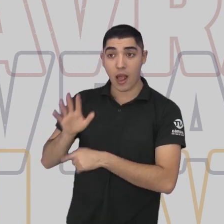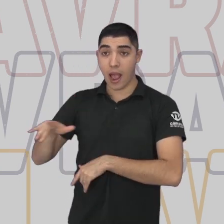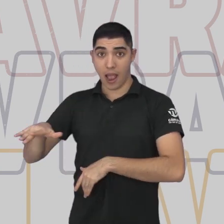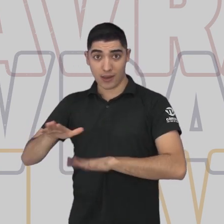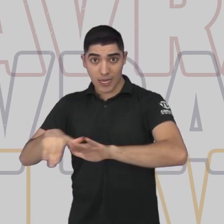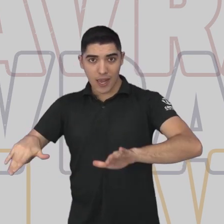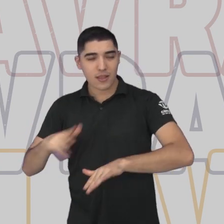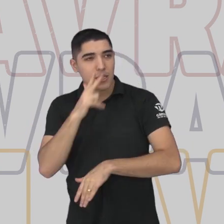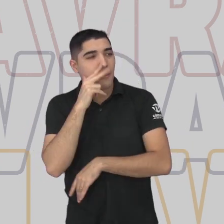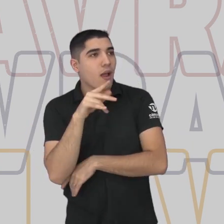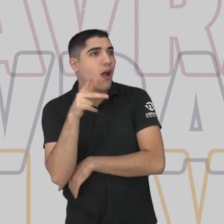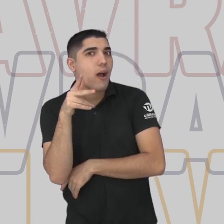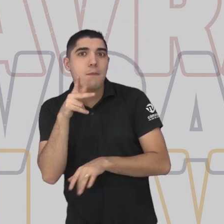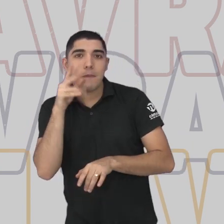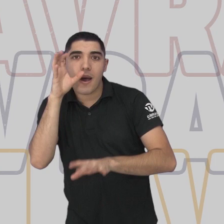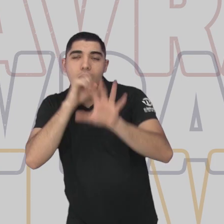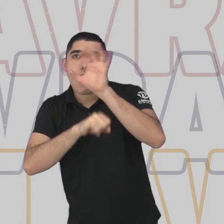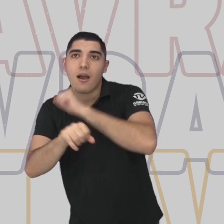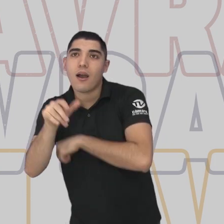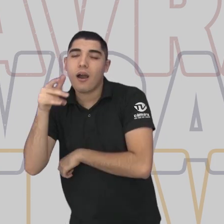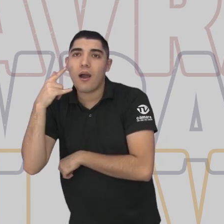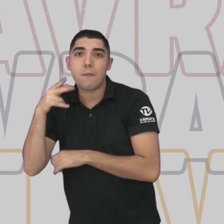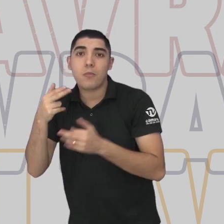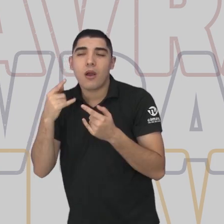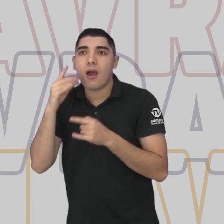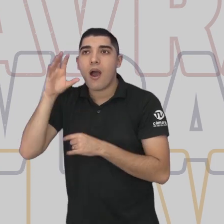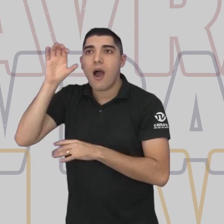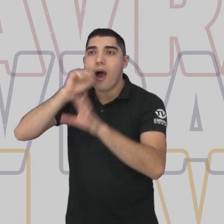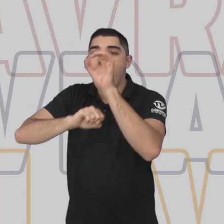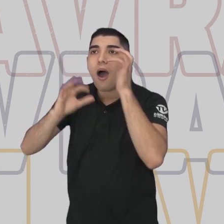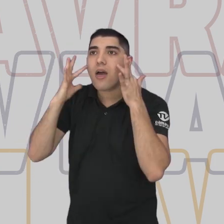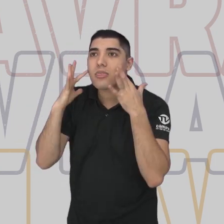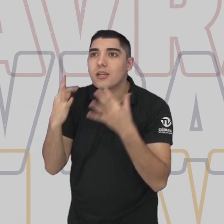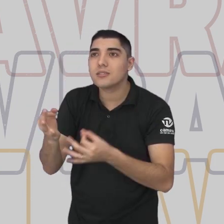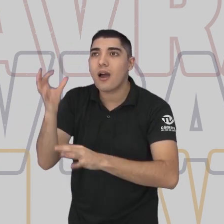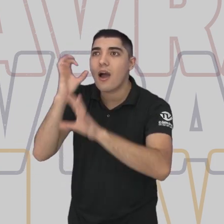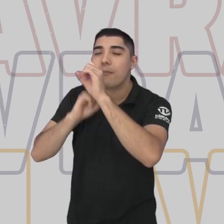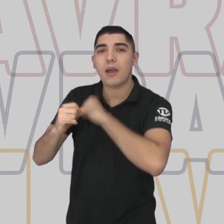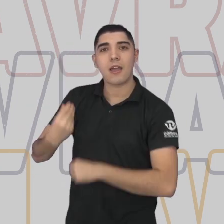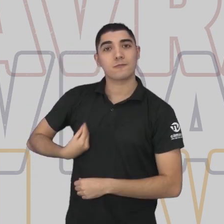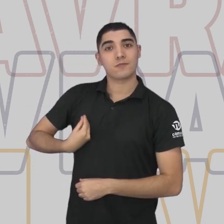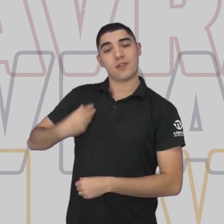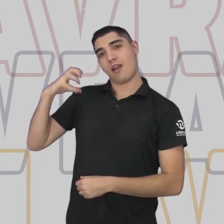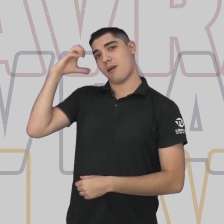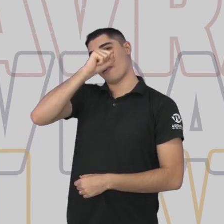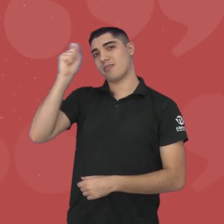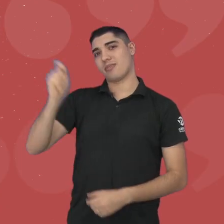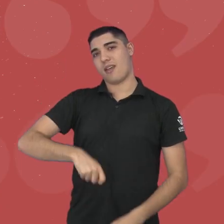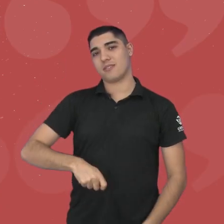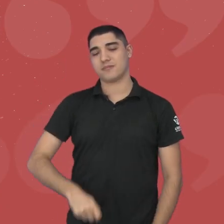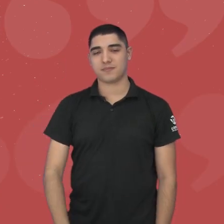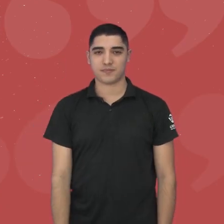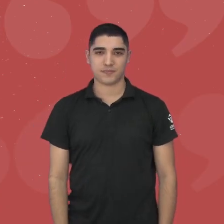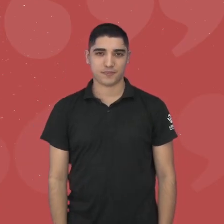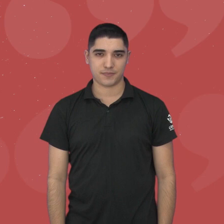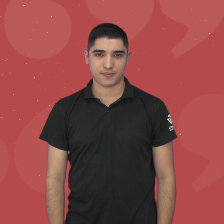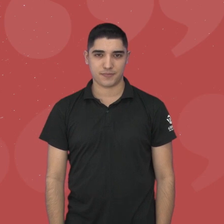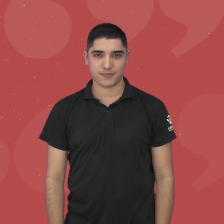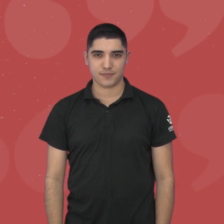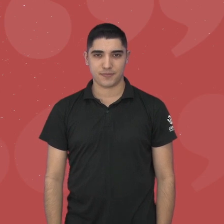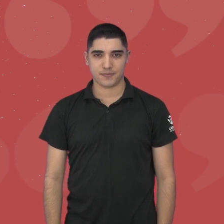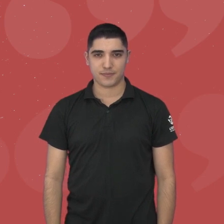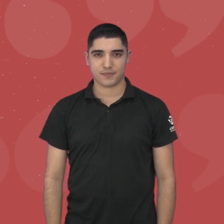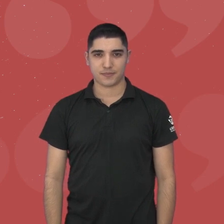identifica. Porque quando é escolhida uma boa história, a gente acaba ensinando muita coisa para as crianças. A